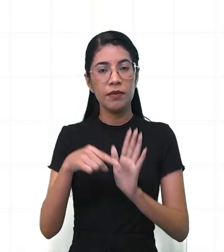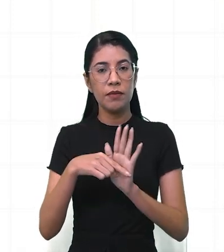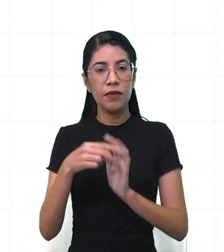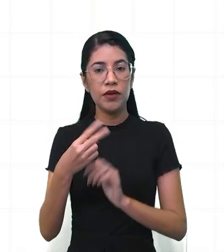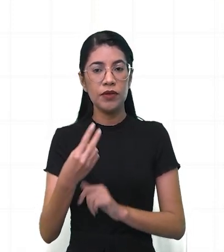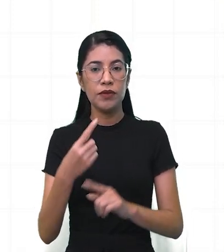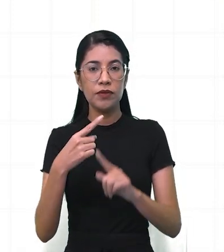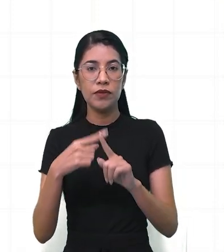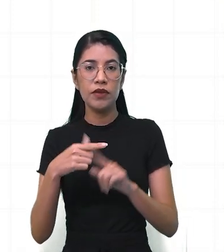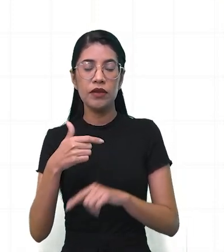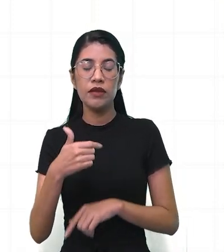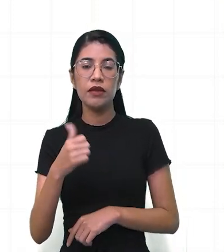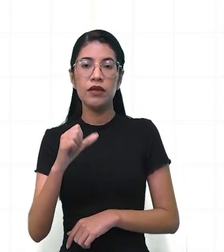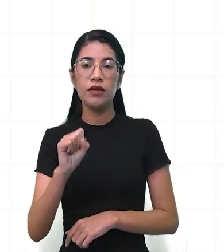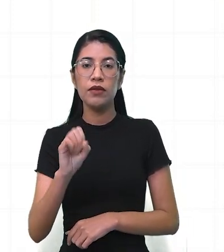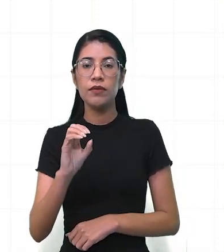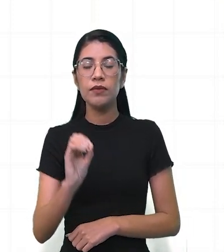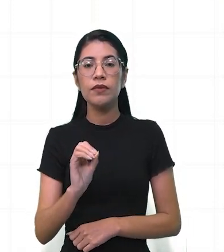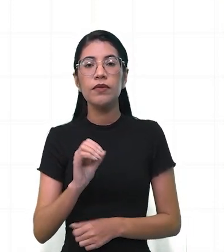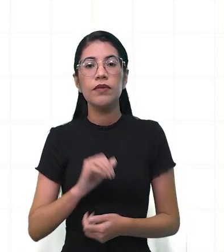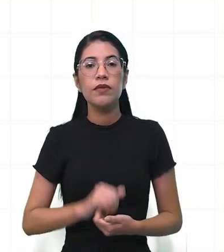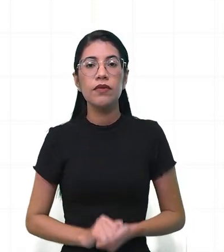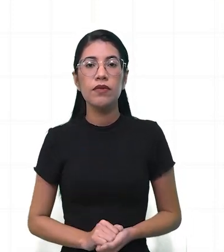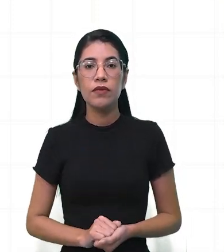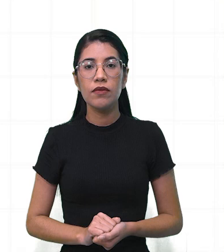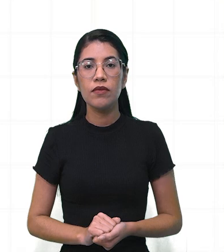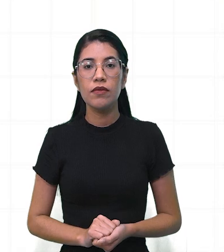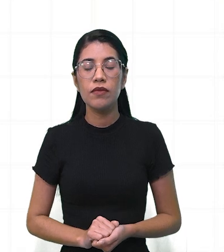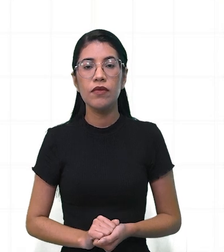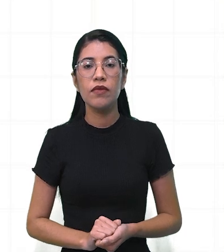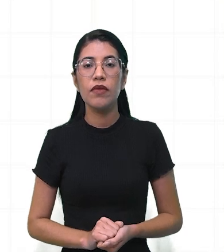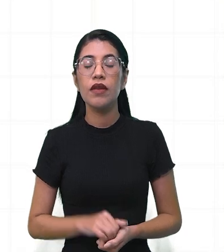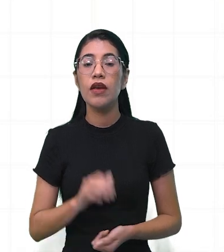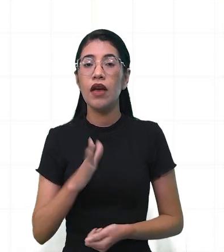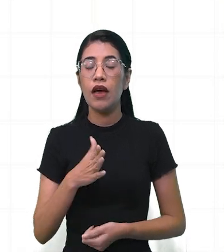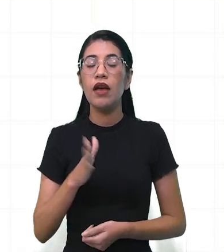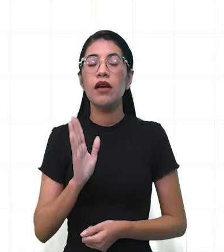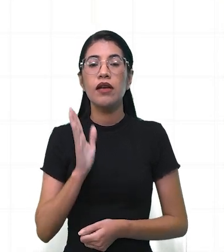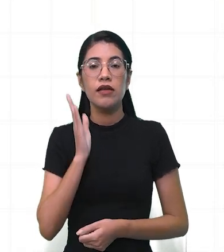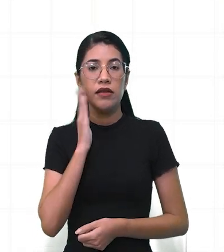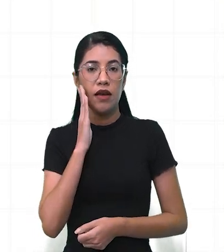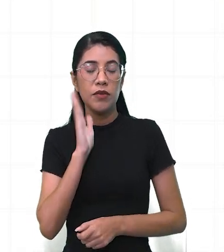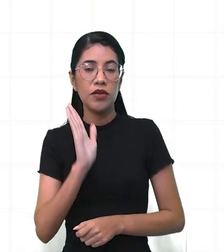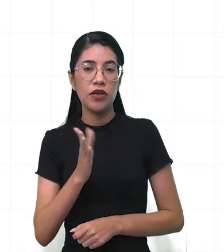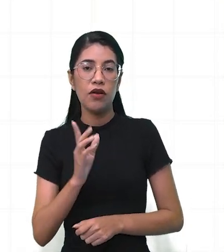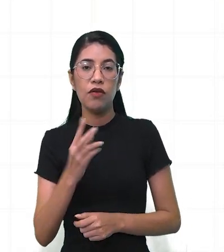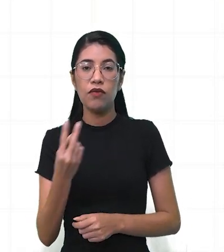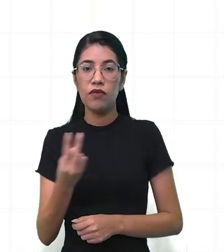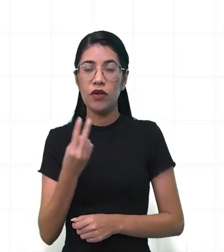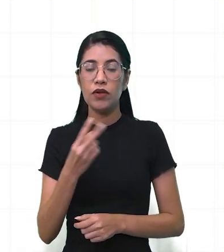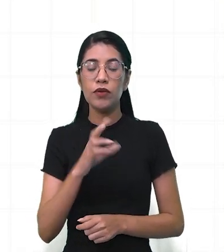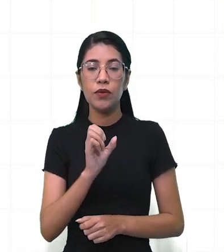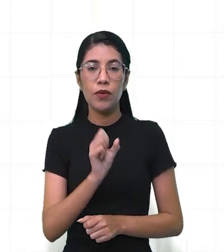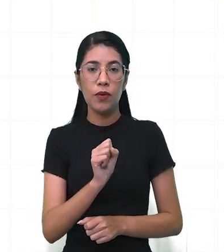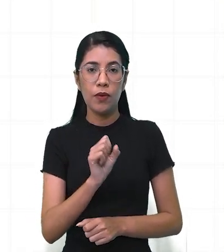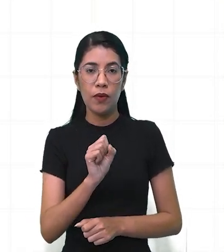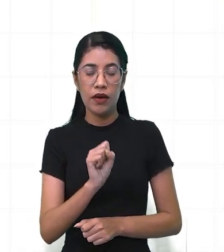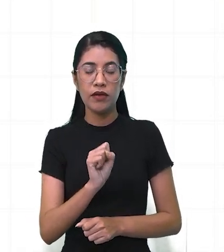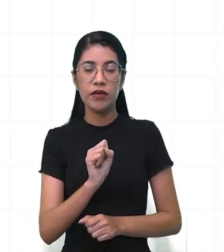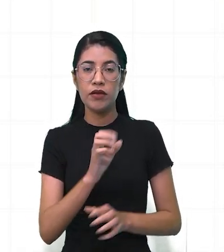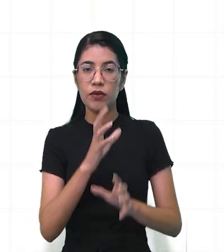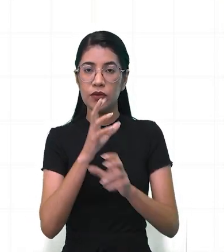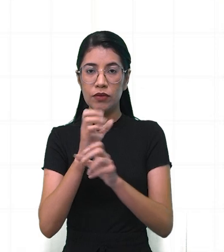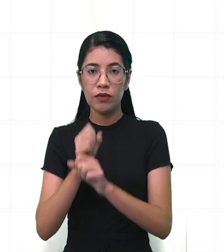180. Eu já sei qual é o valor do S. Eu já sei qual é o valor da soma total.